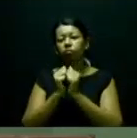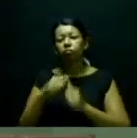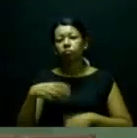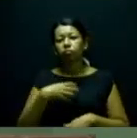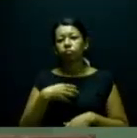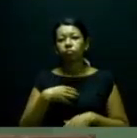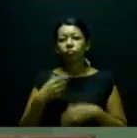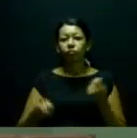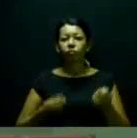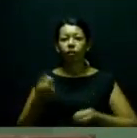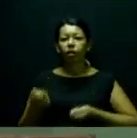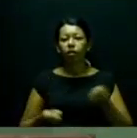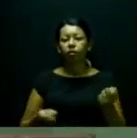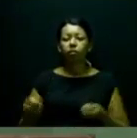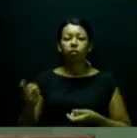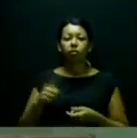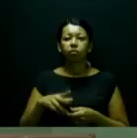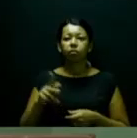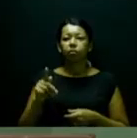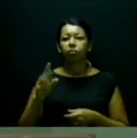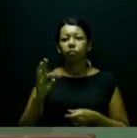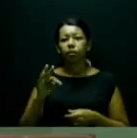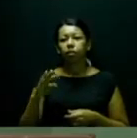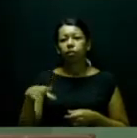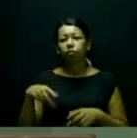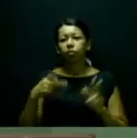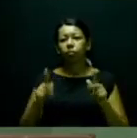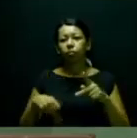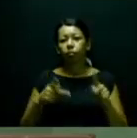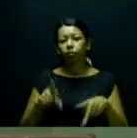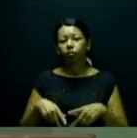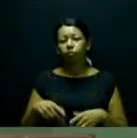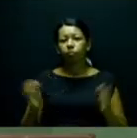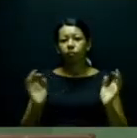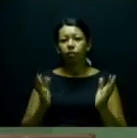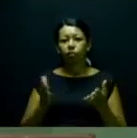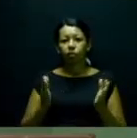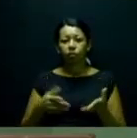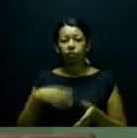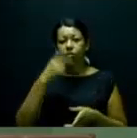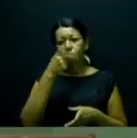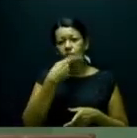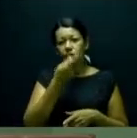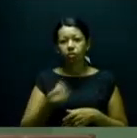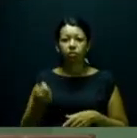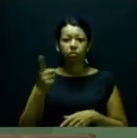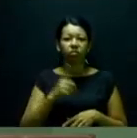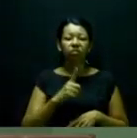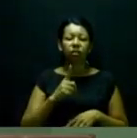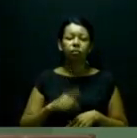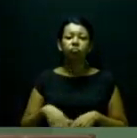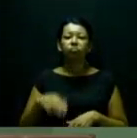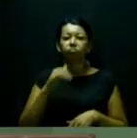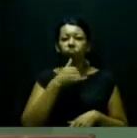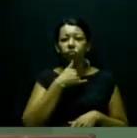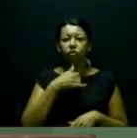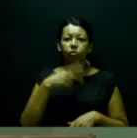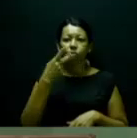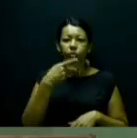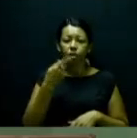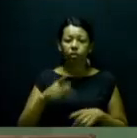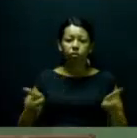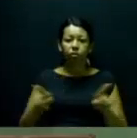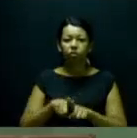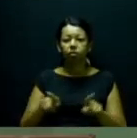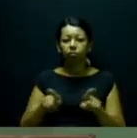de administrar desse desgoverno com a nossa população. Por isso fica aqui o meu registro, as minhas lamentações e, acima